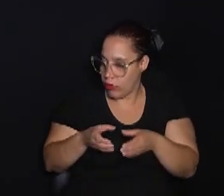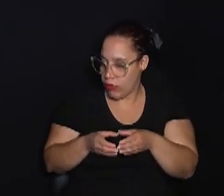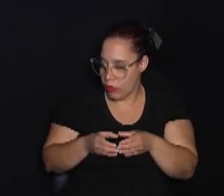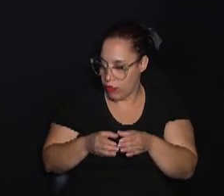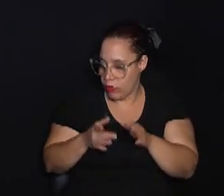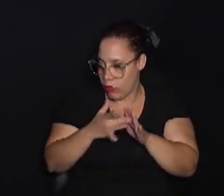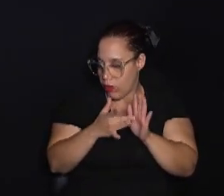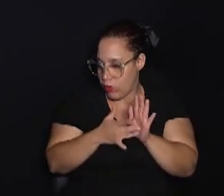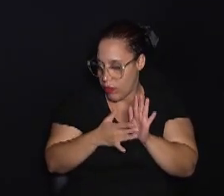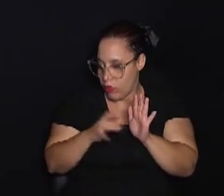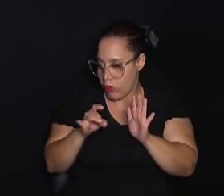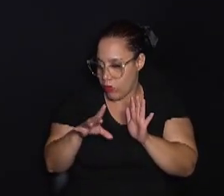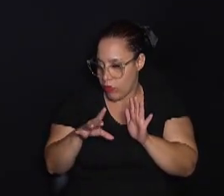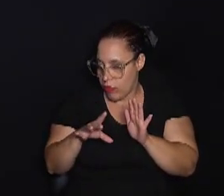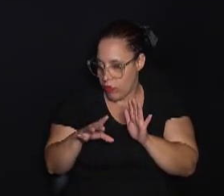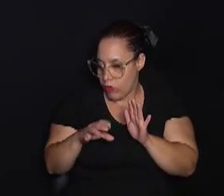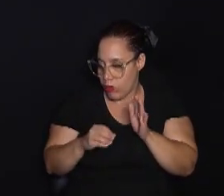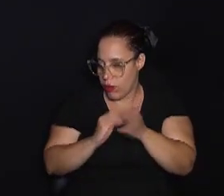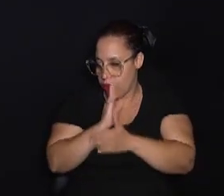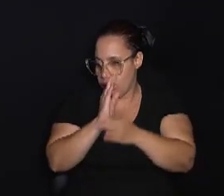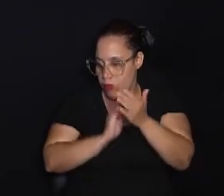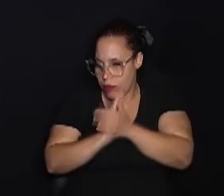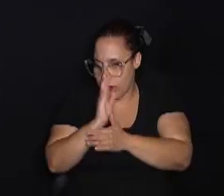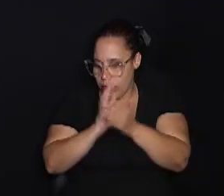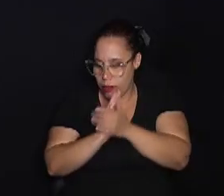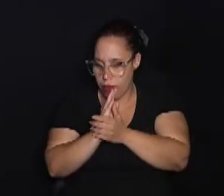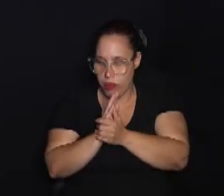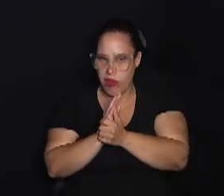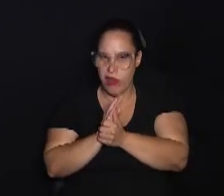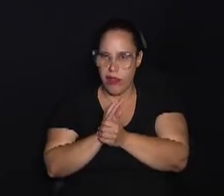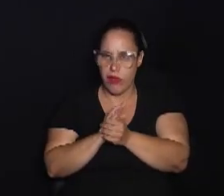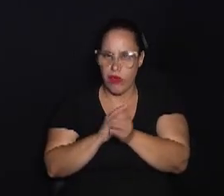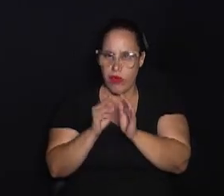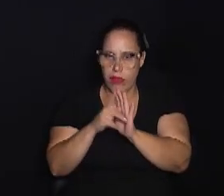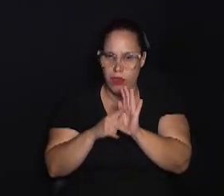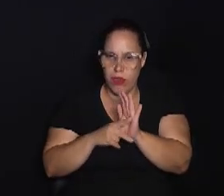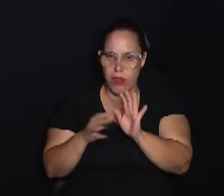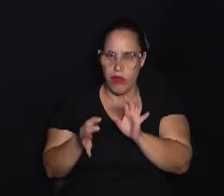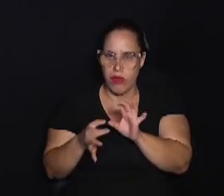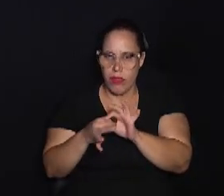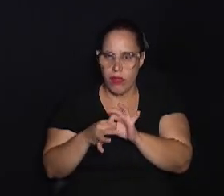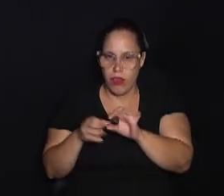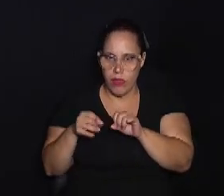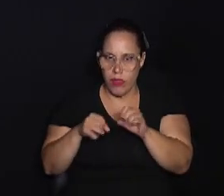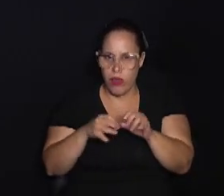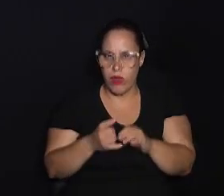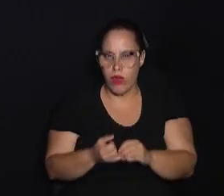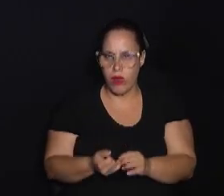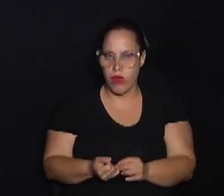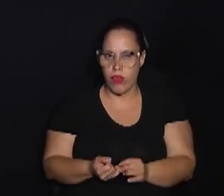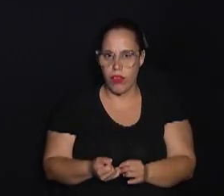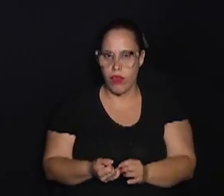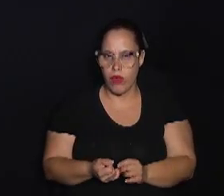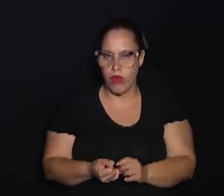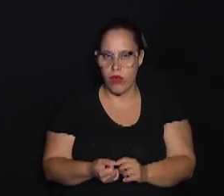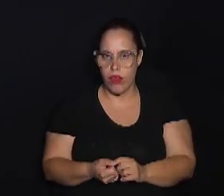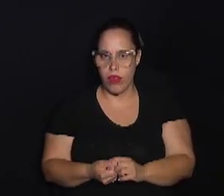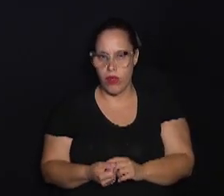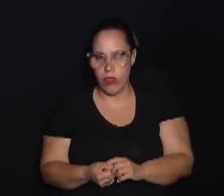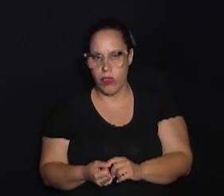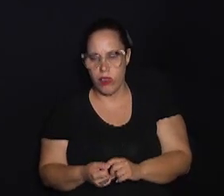pauta somente aprovar projetos que versam vinculados à educação. Nós fizemos